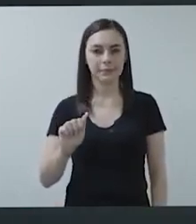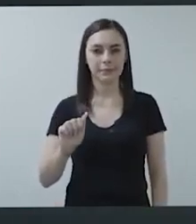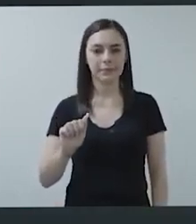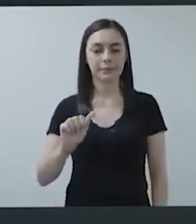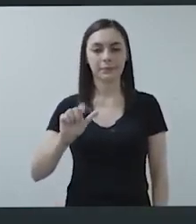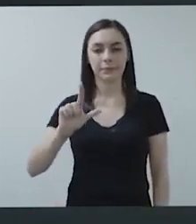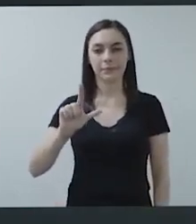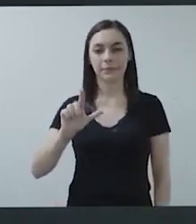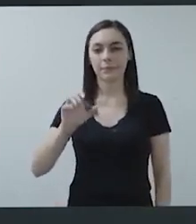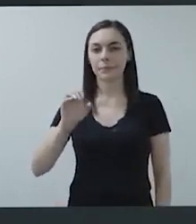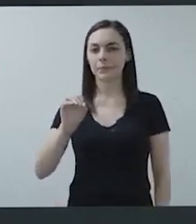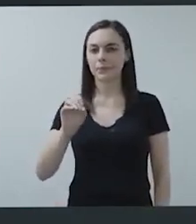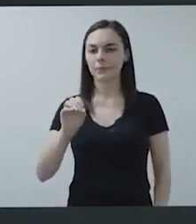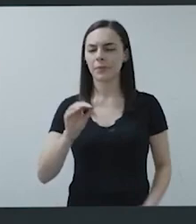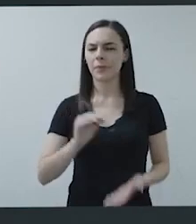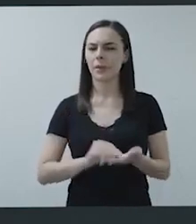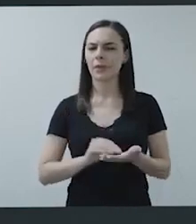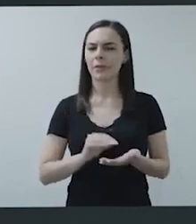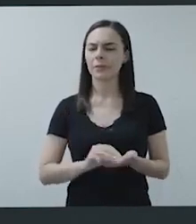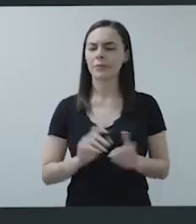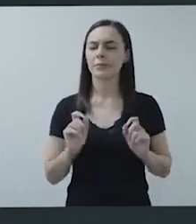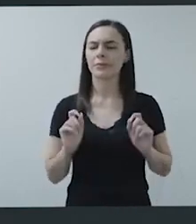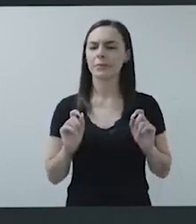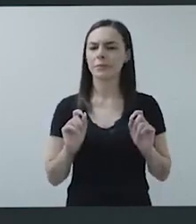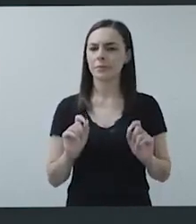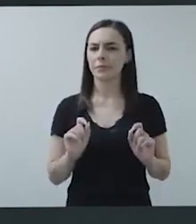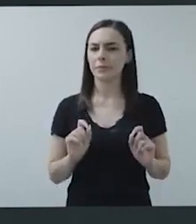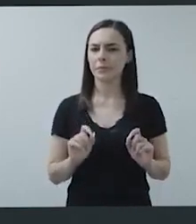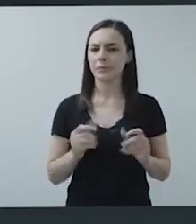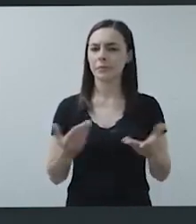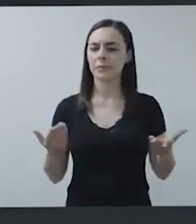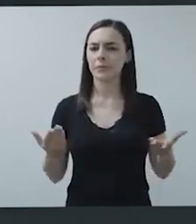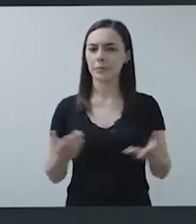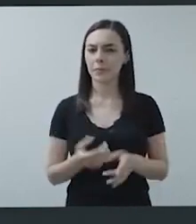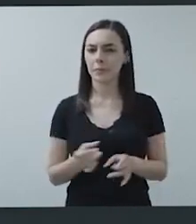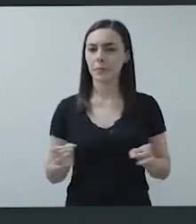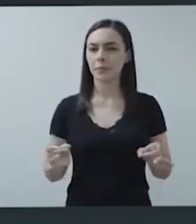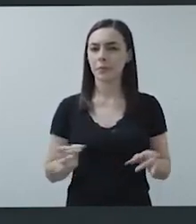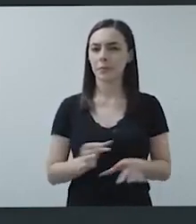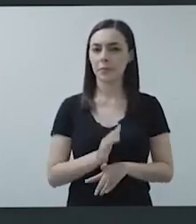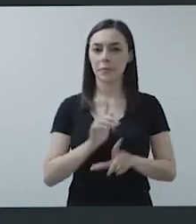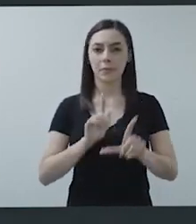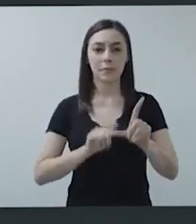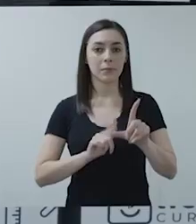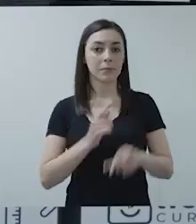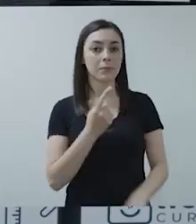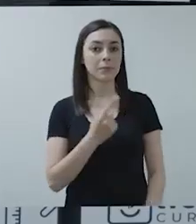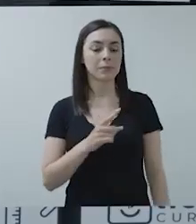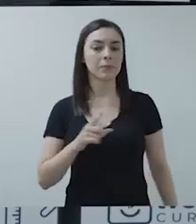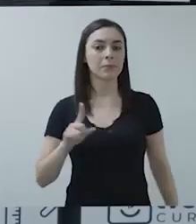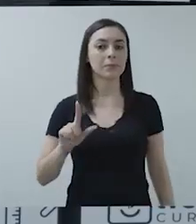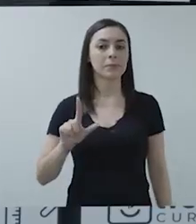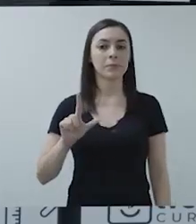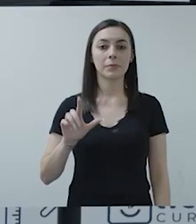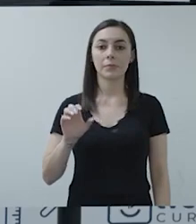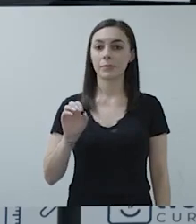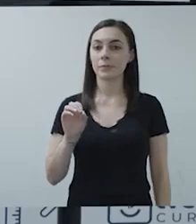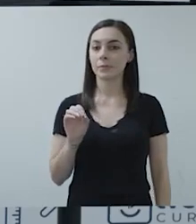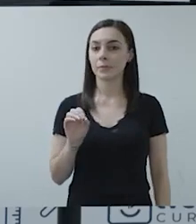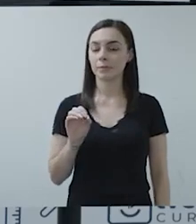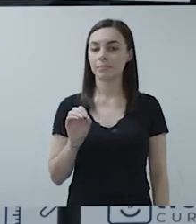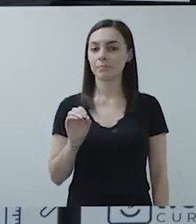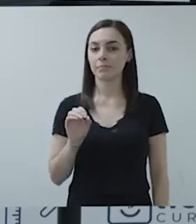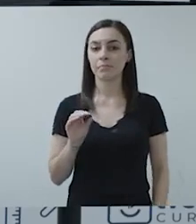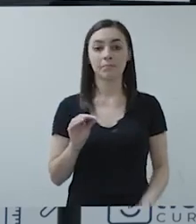Ga-lo. Que tá faltando agora? Para terminar aqui a última letra, lo.